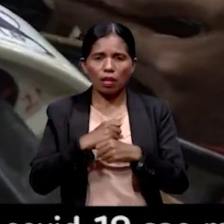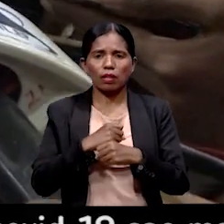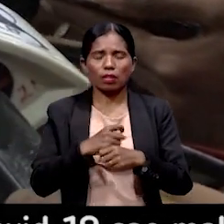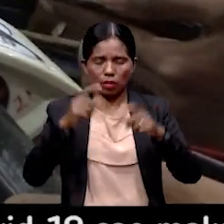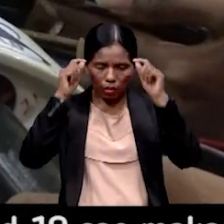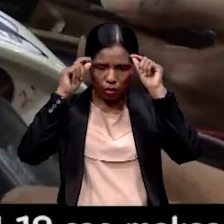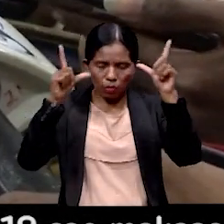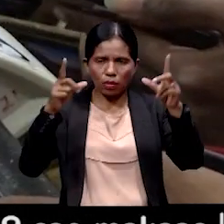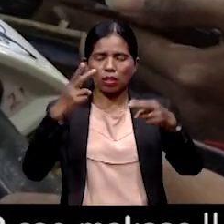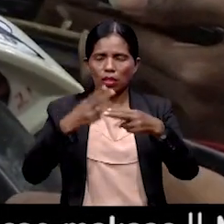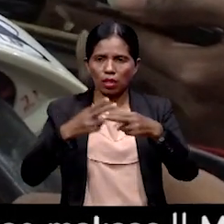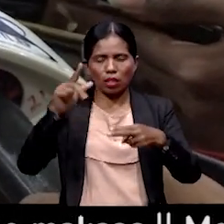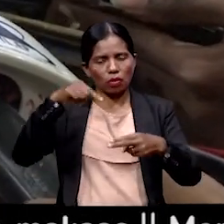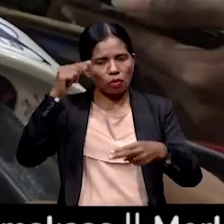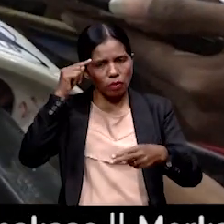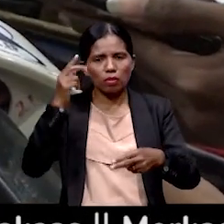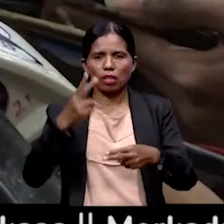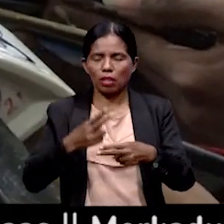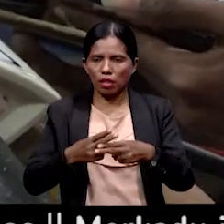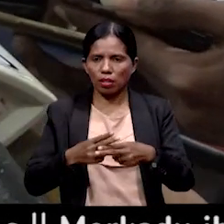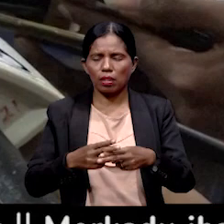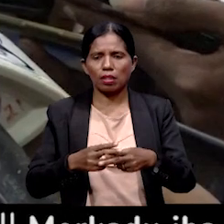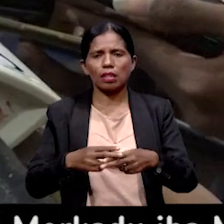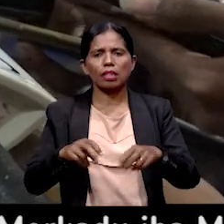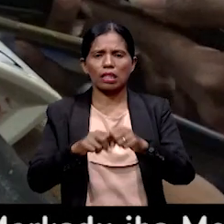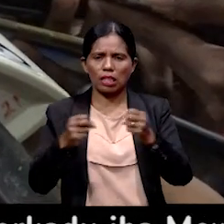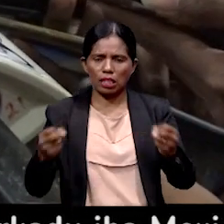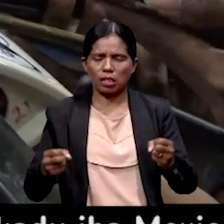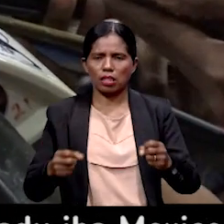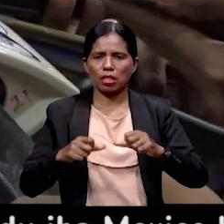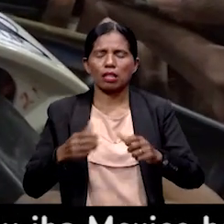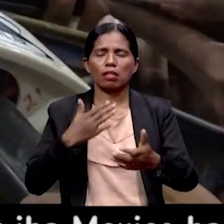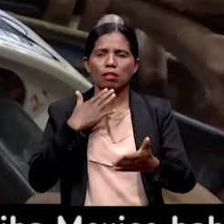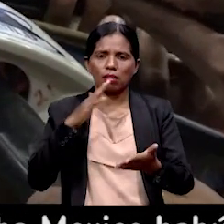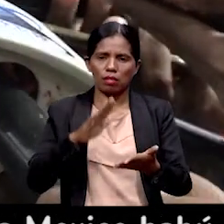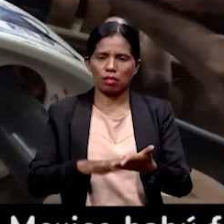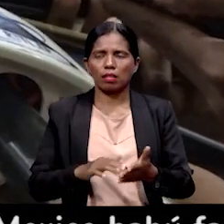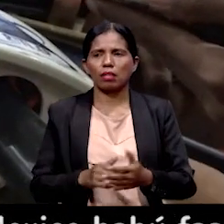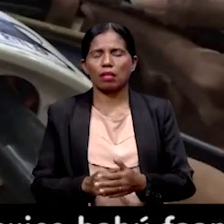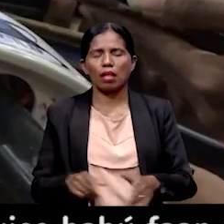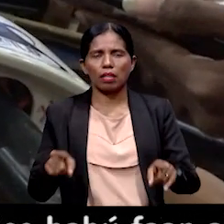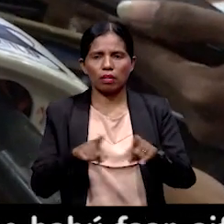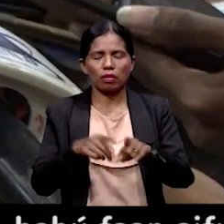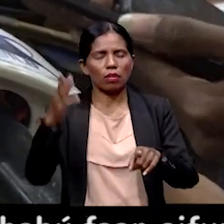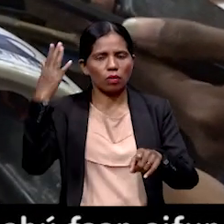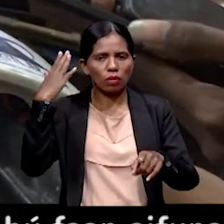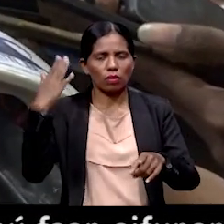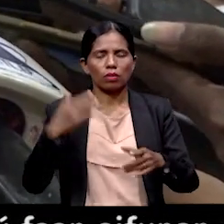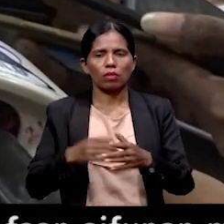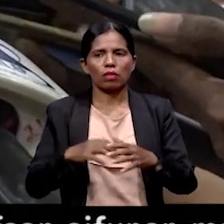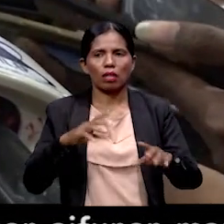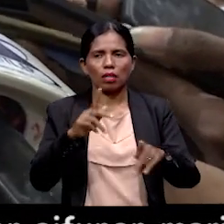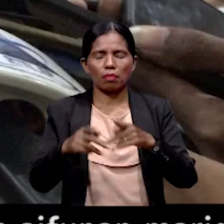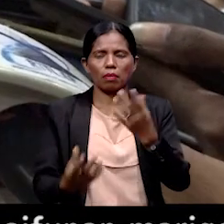ni anara, governo ni anara, sai atlos. Hanessa fale be ulu regime comunista sire ma che